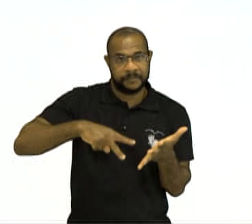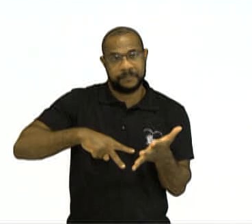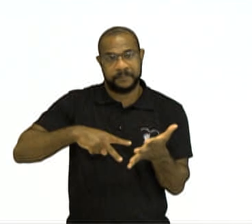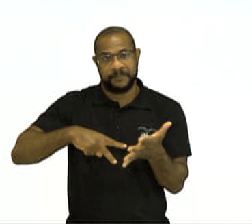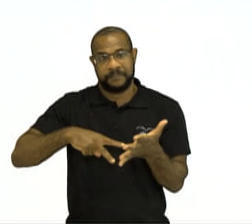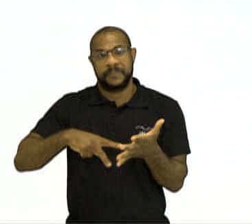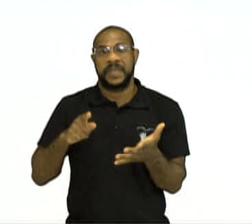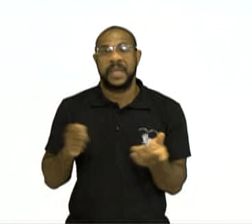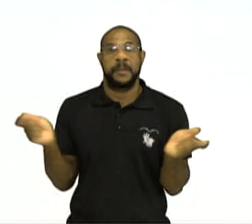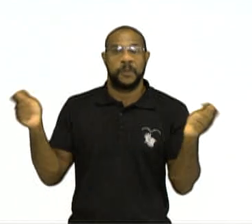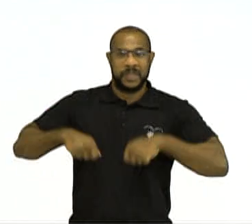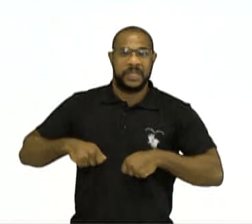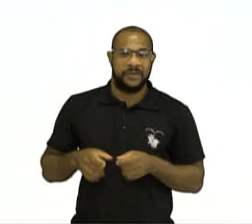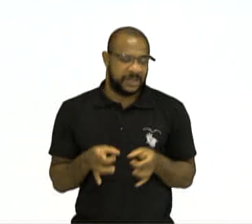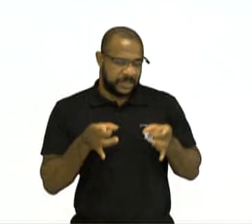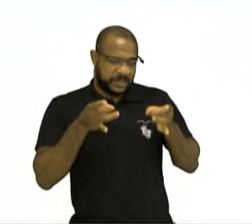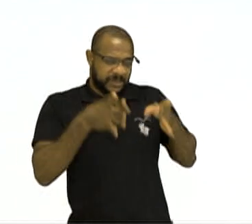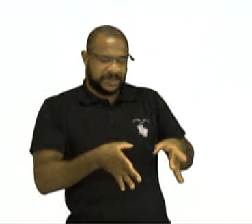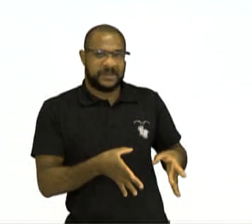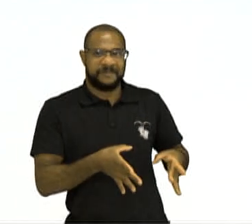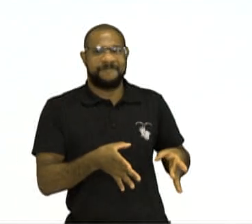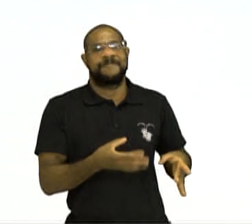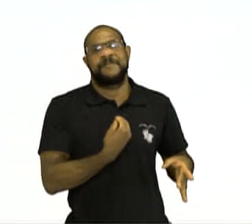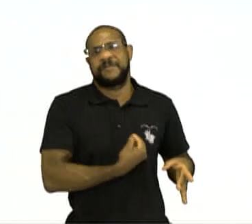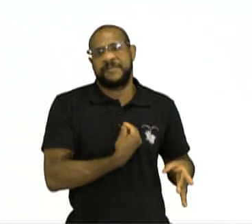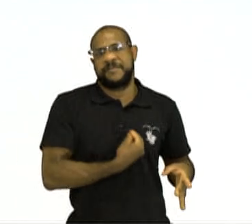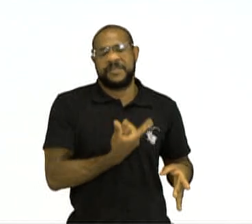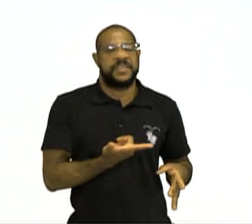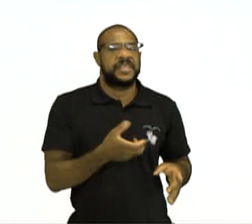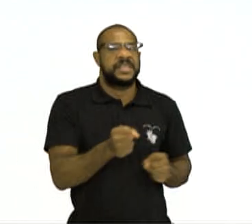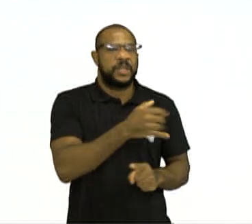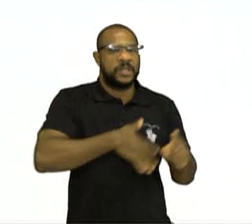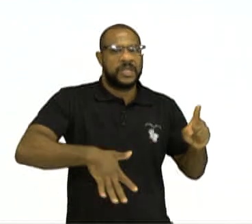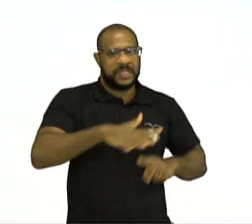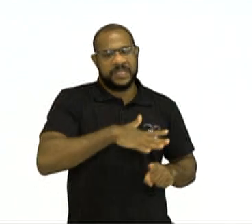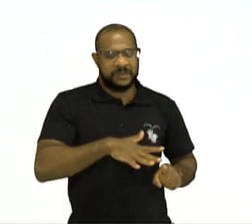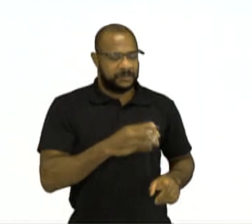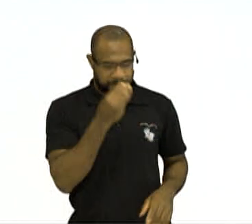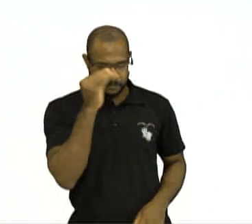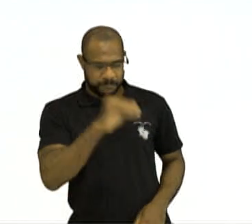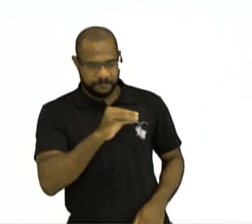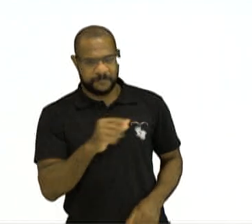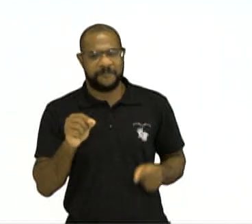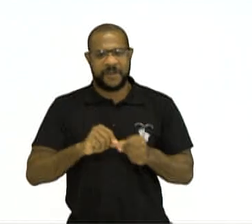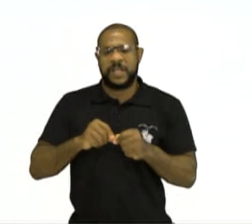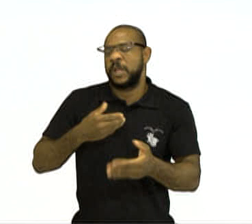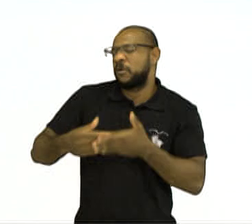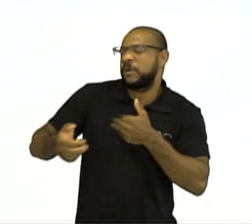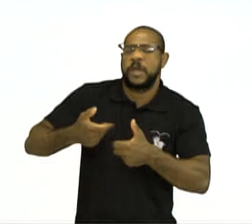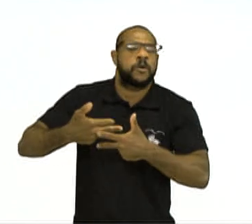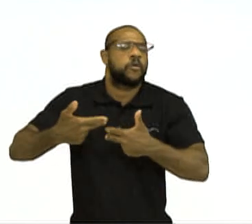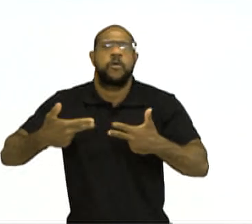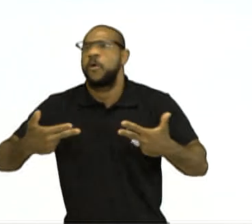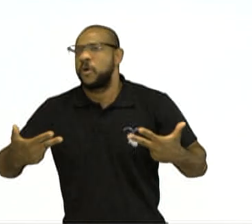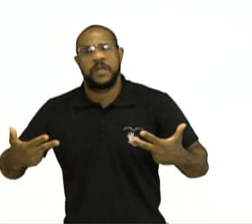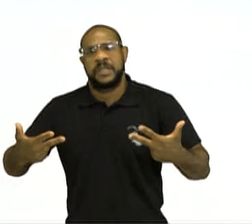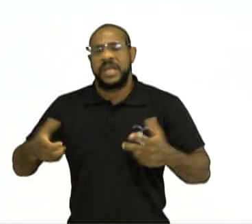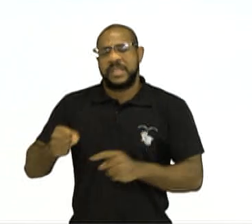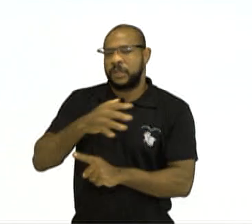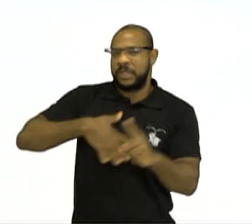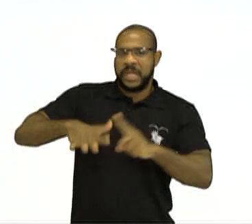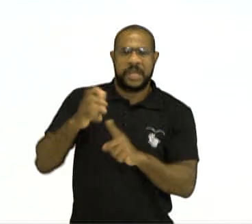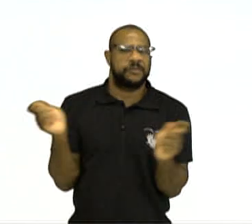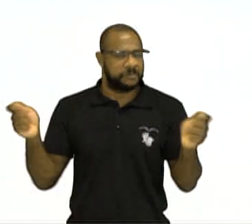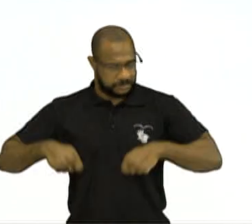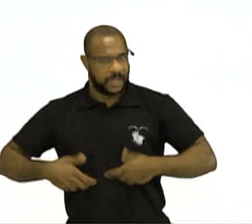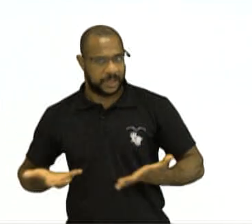é possível ignorar que se vive em sociedade e assim fazermos tudo o que desejarmos? Quais os limites que se apresentam aos sujeitos